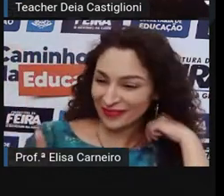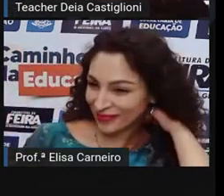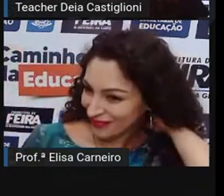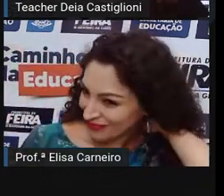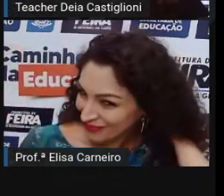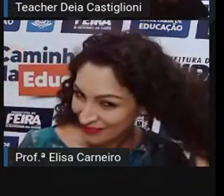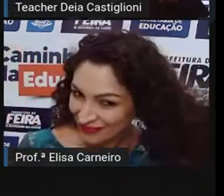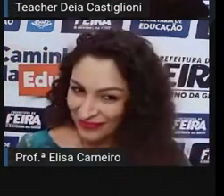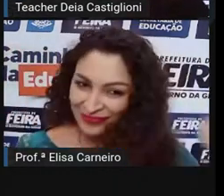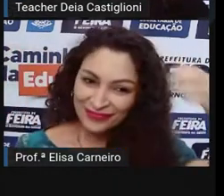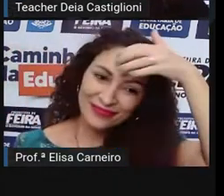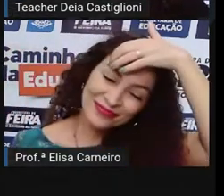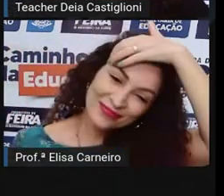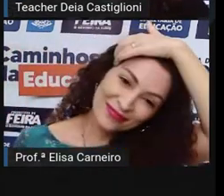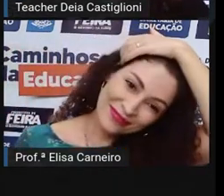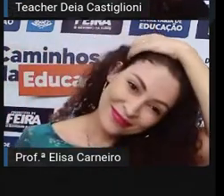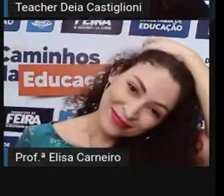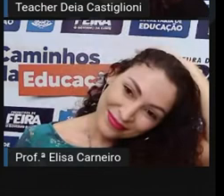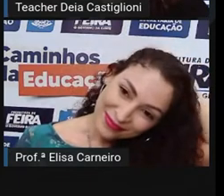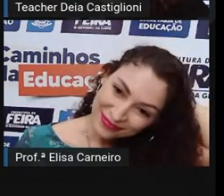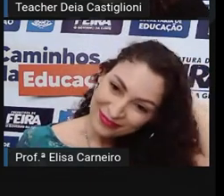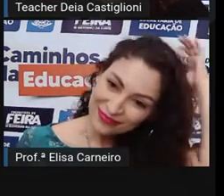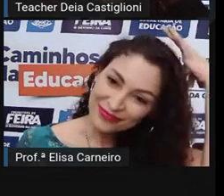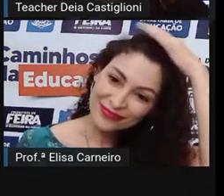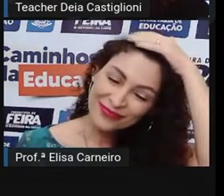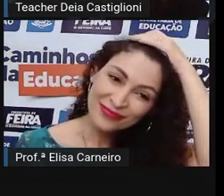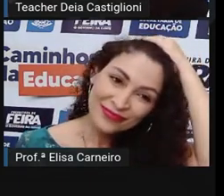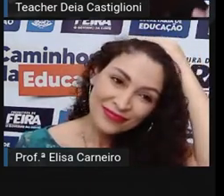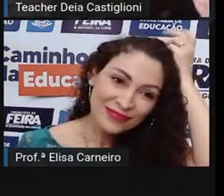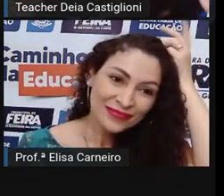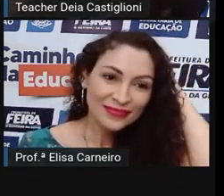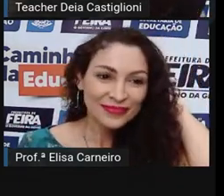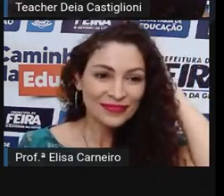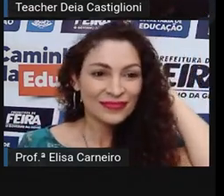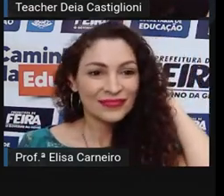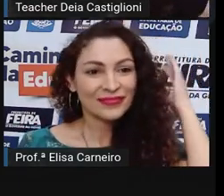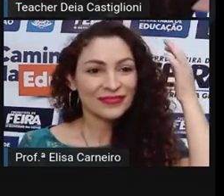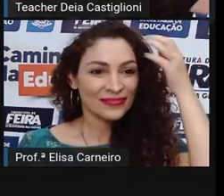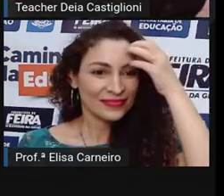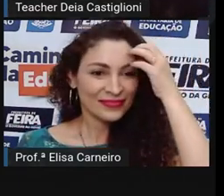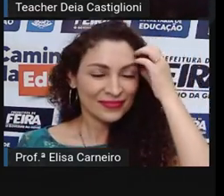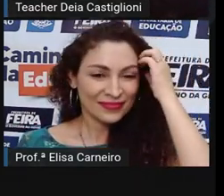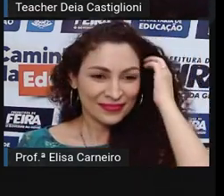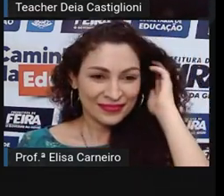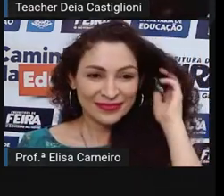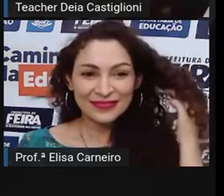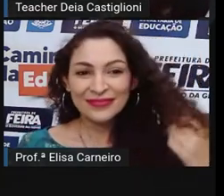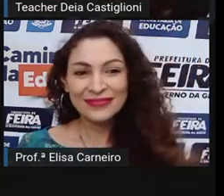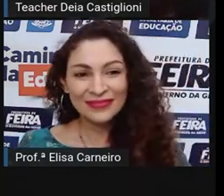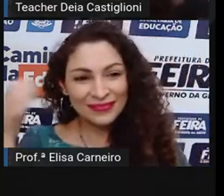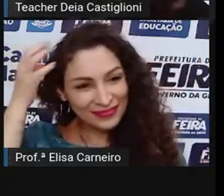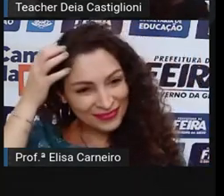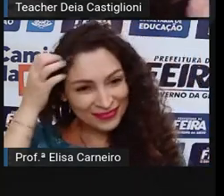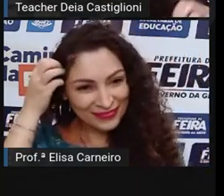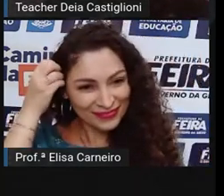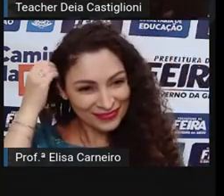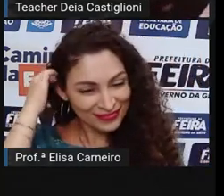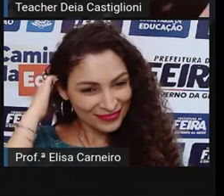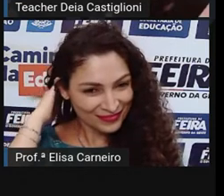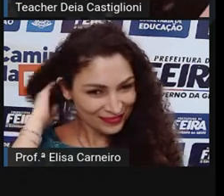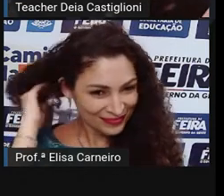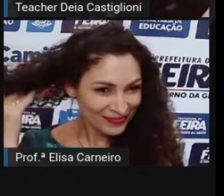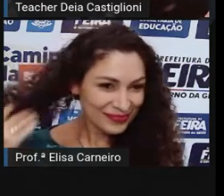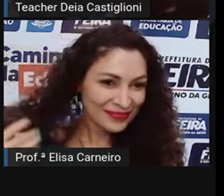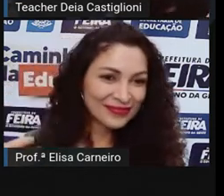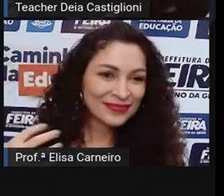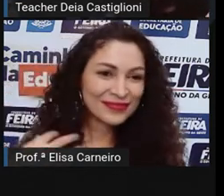In the morning, I shoot hooray. Eu vou que gritar, oh, ué, né? Eu